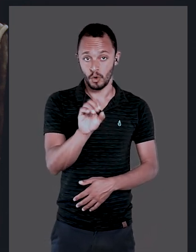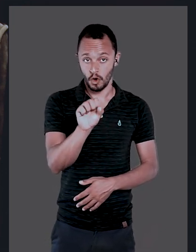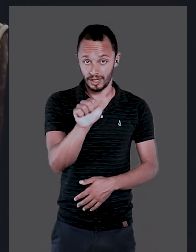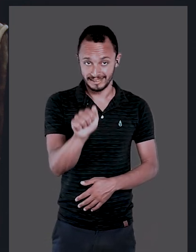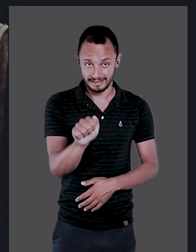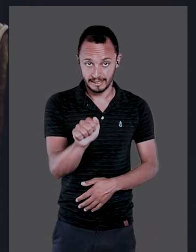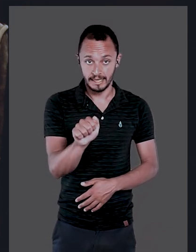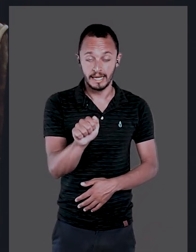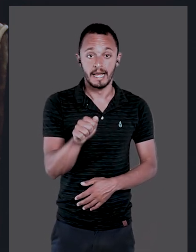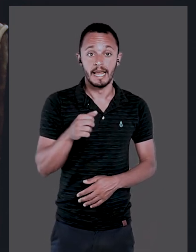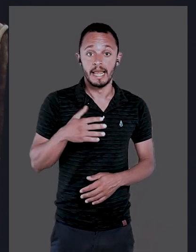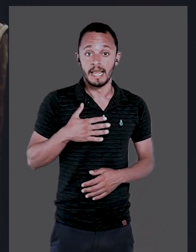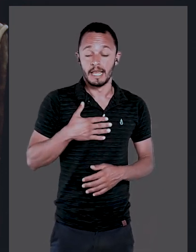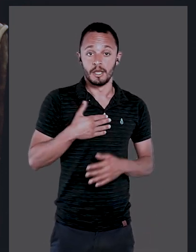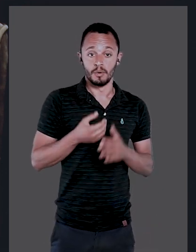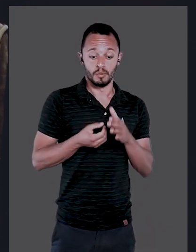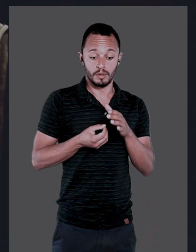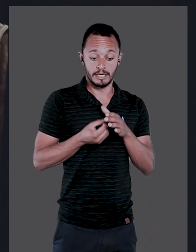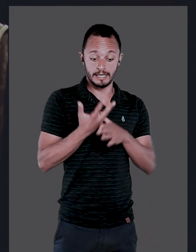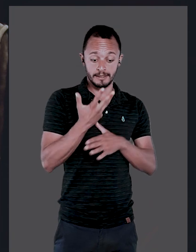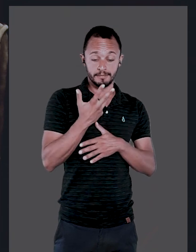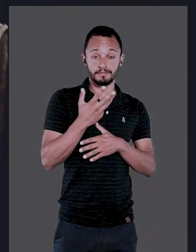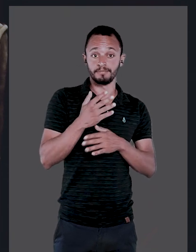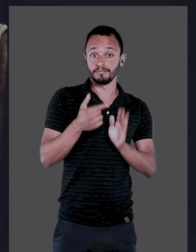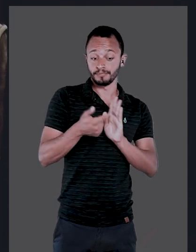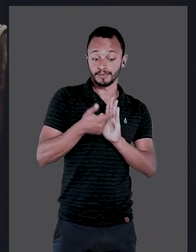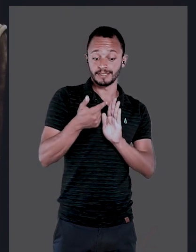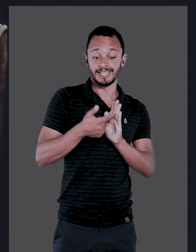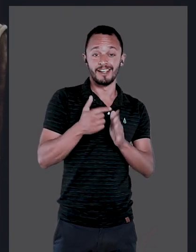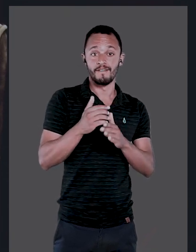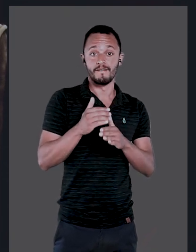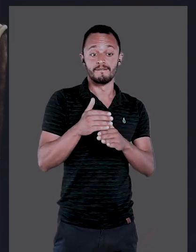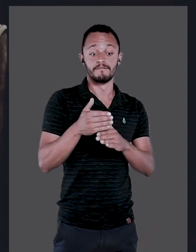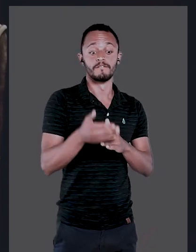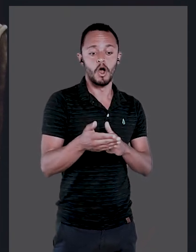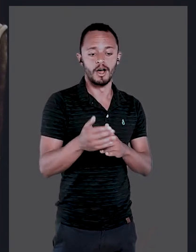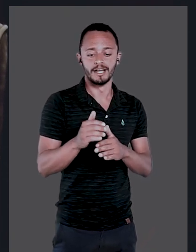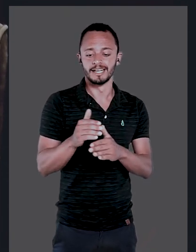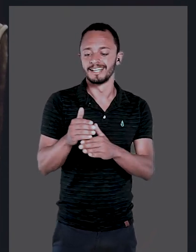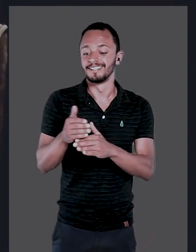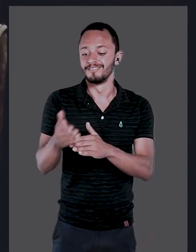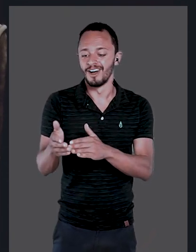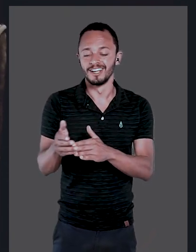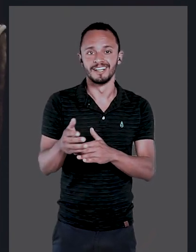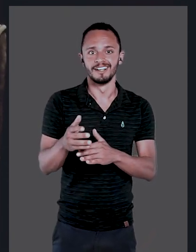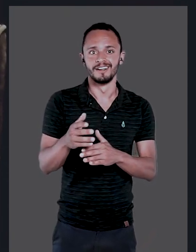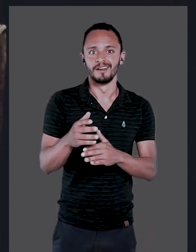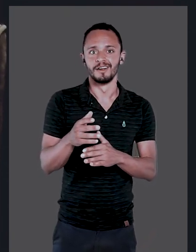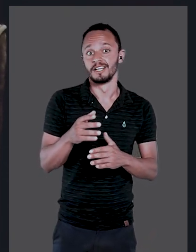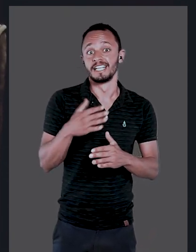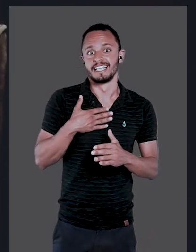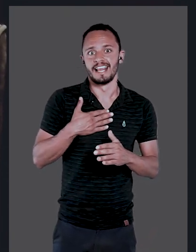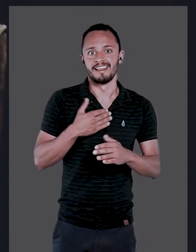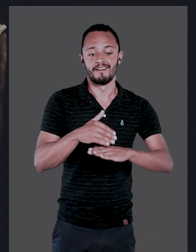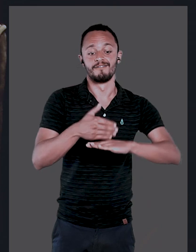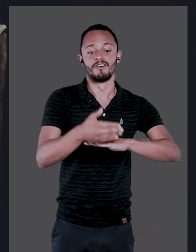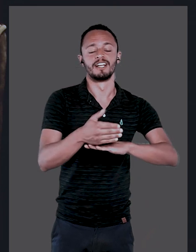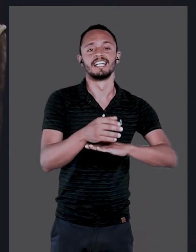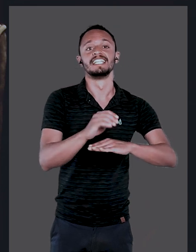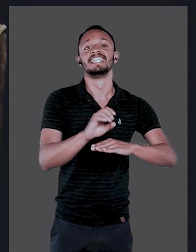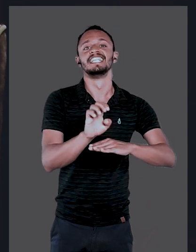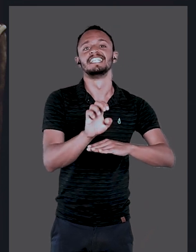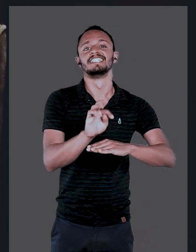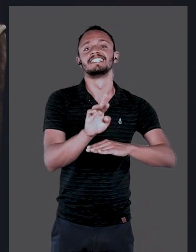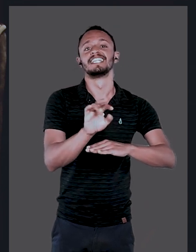Agora, o Guimarães Rosa tem uma coisa, que é, quando eu falo numa espécie de criação de língua estrangeira, para que todos nós cheguemos a um